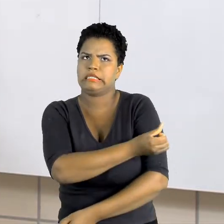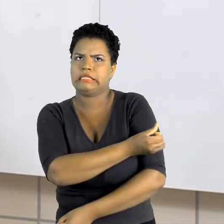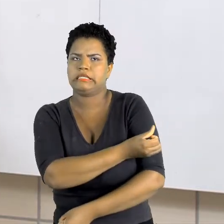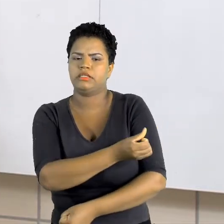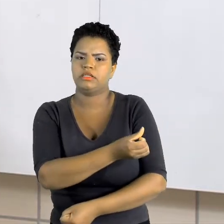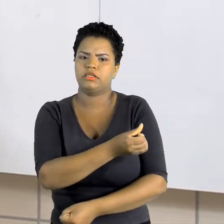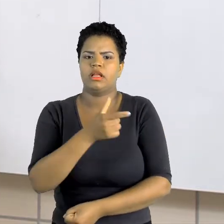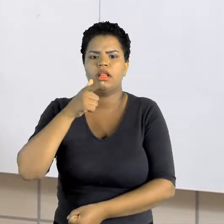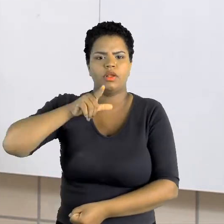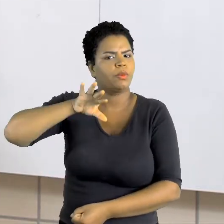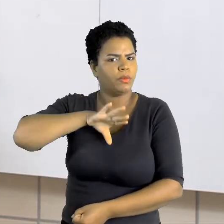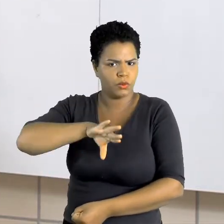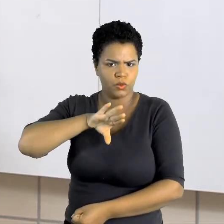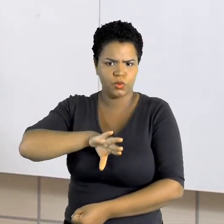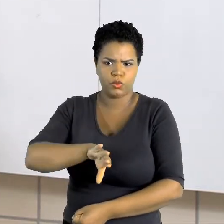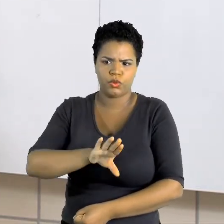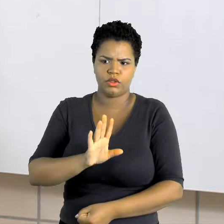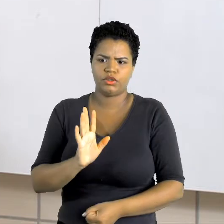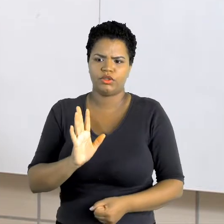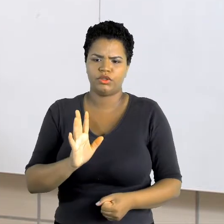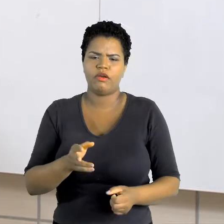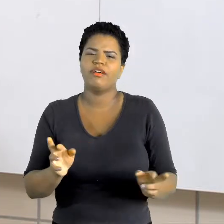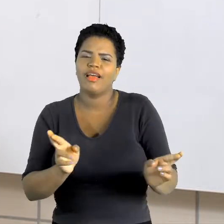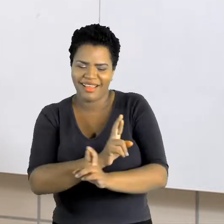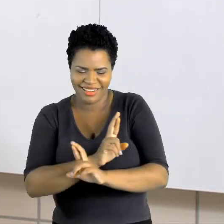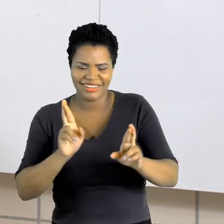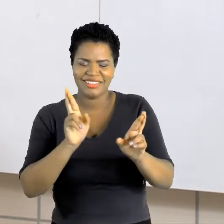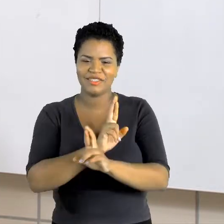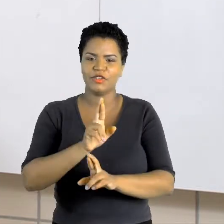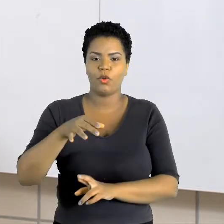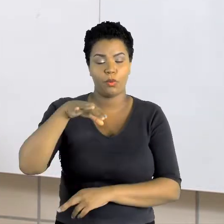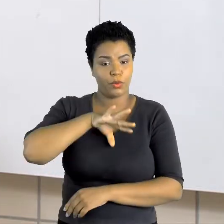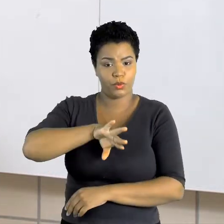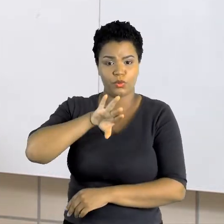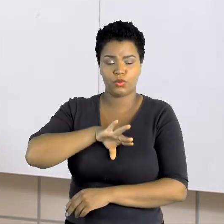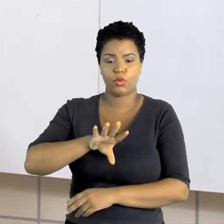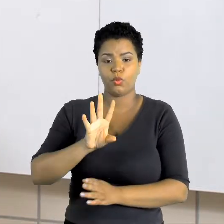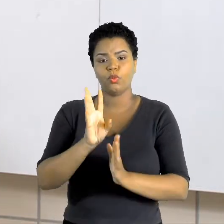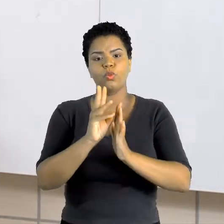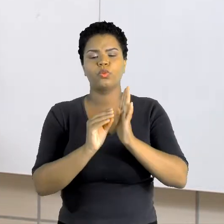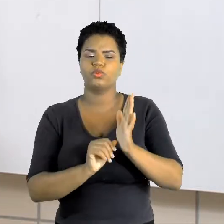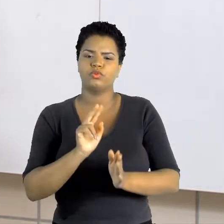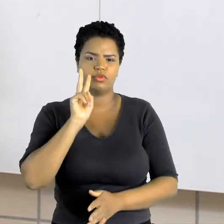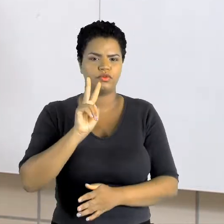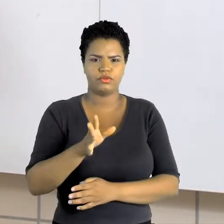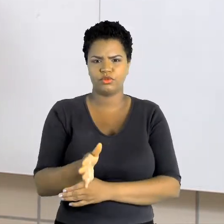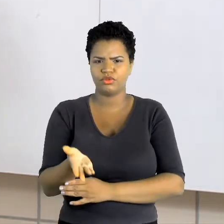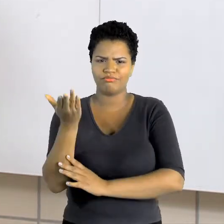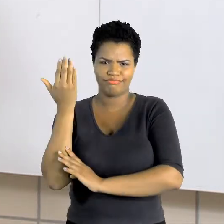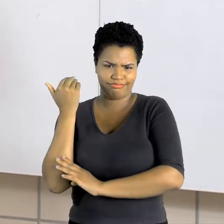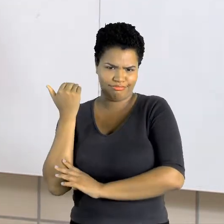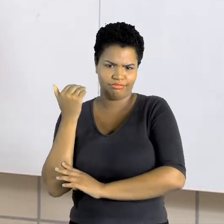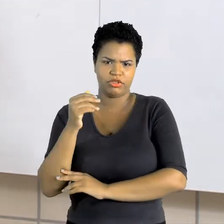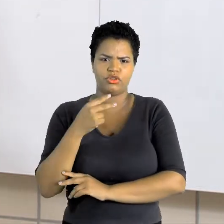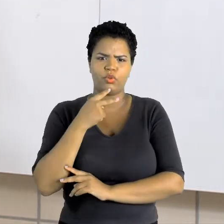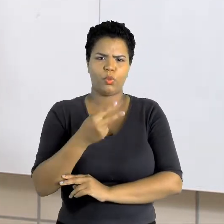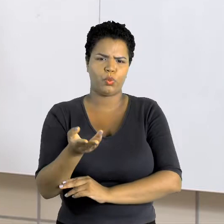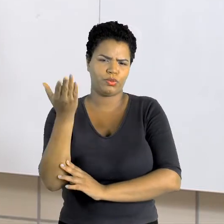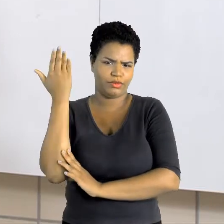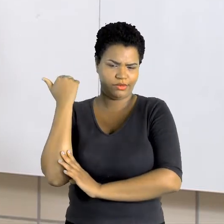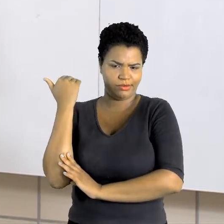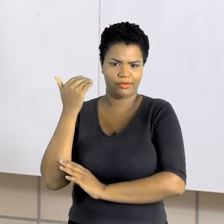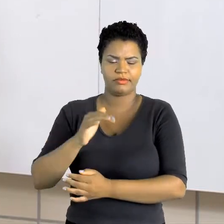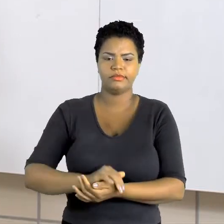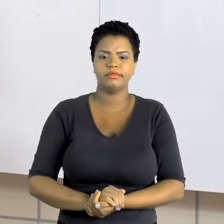língua portuguesa, nós fazemos aqui essa relação com a língua portuguesa, é o conteúdo que você já viu lá atrás, então há 2 anos. E você